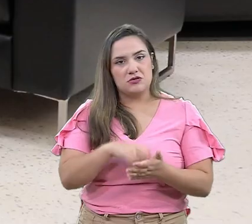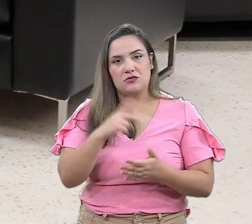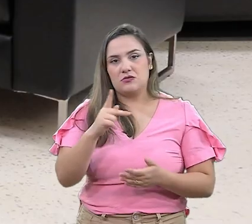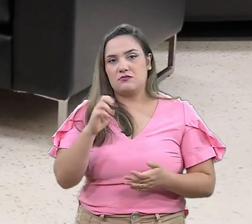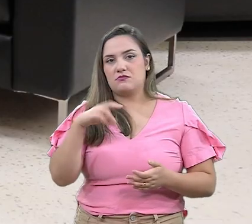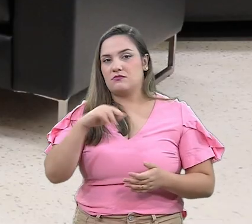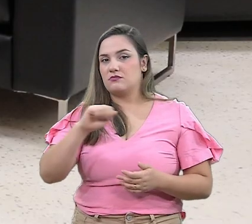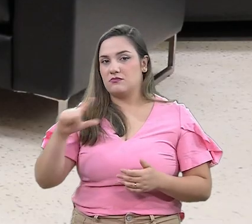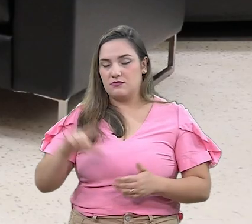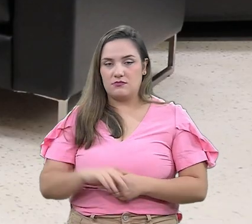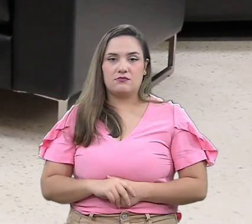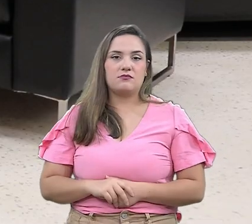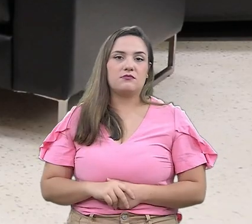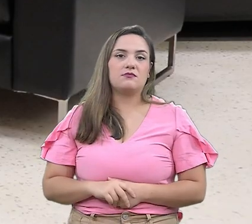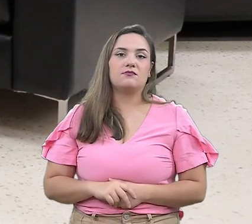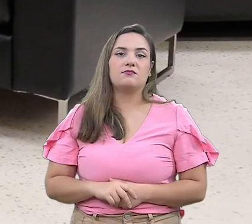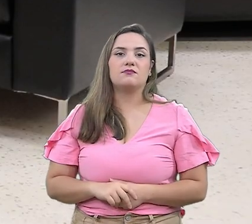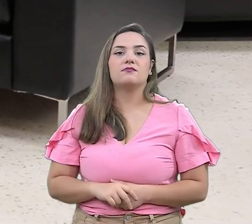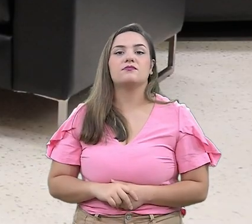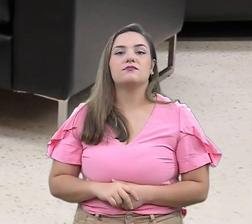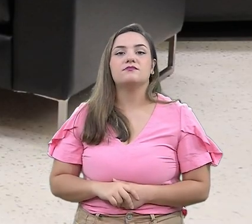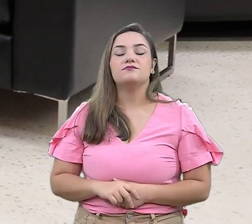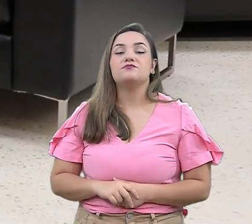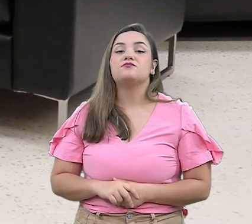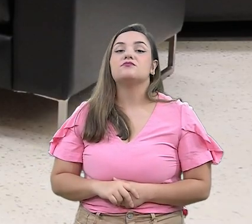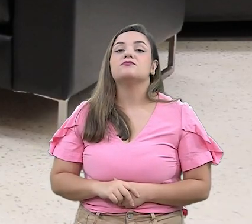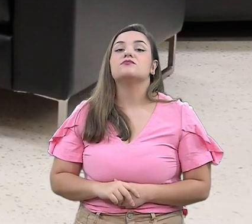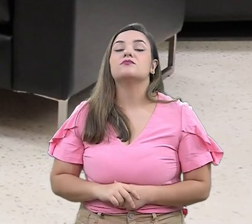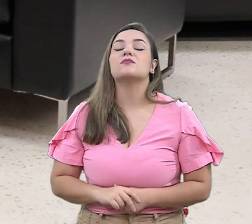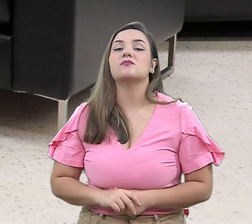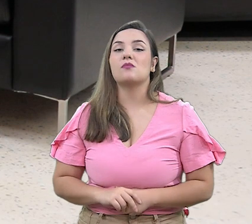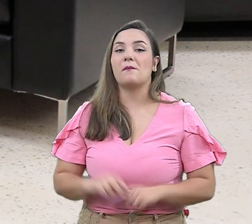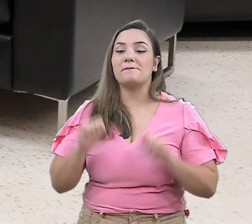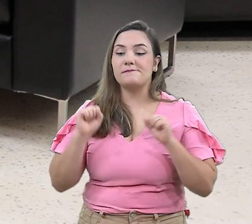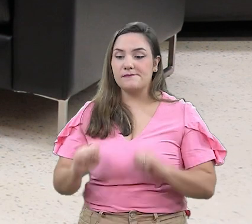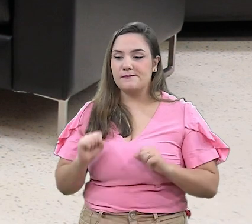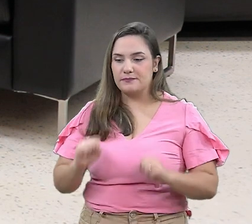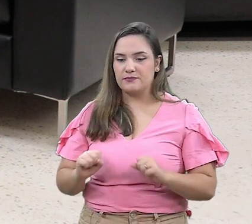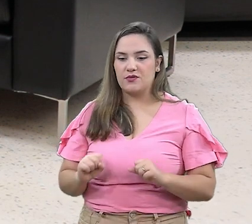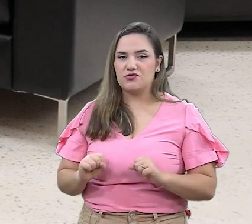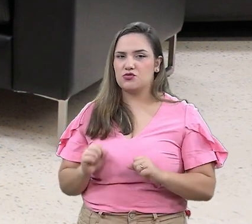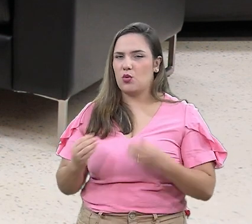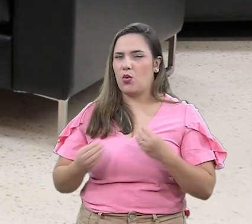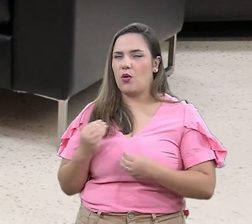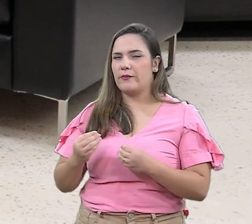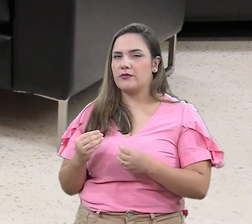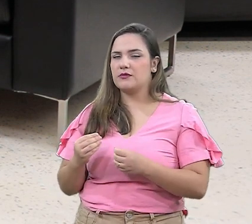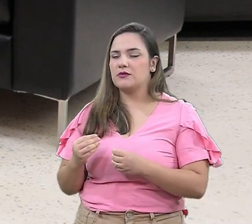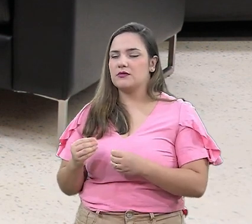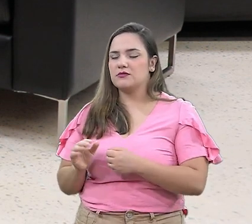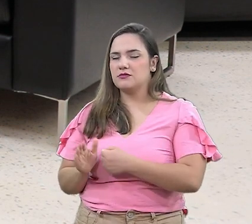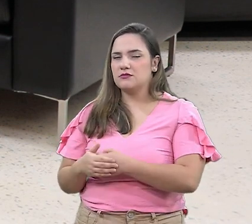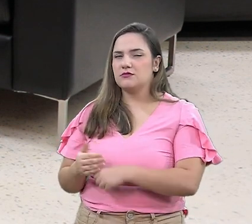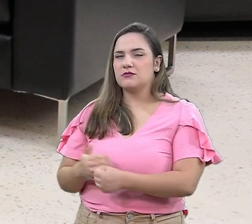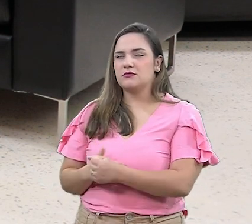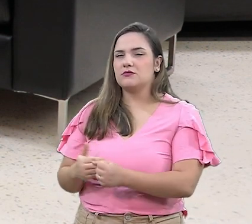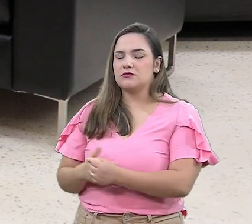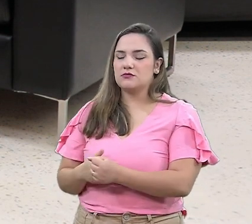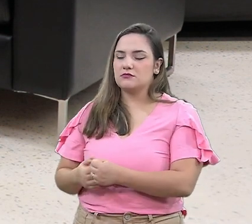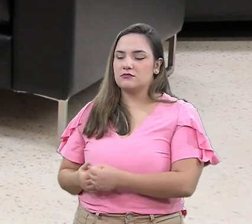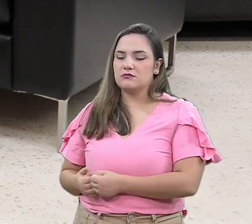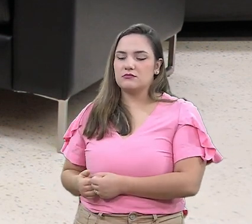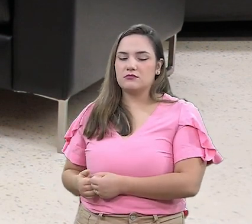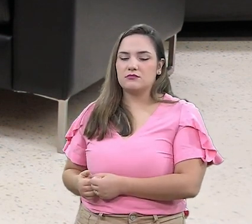penal. Como que ela pode fazer? Ela pode fazer registros dessa pessoa que está assediando, ela pode